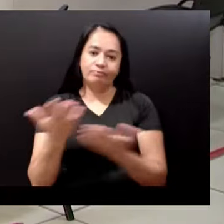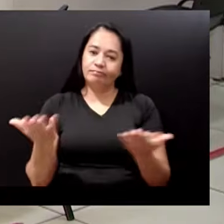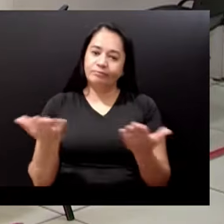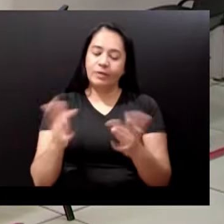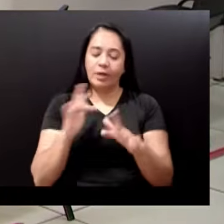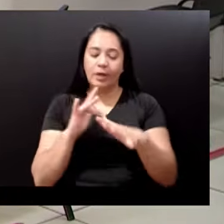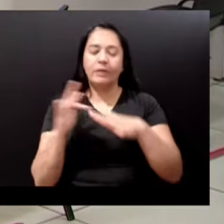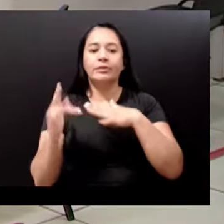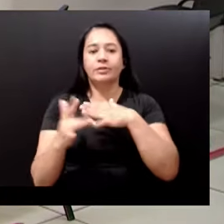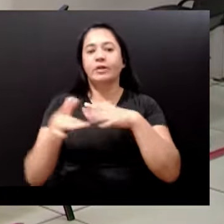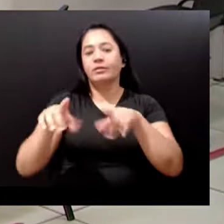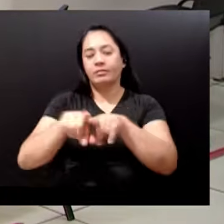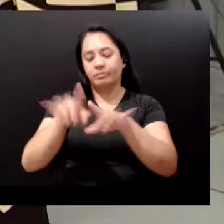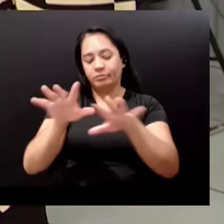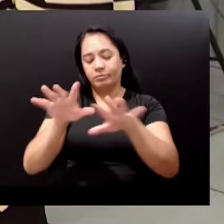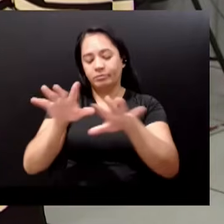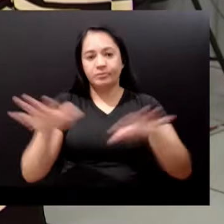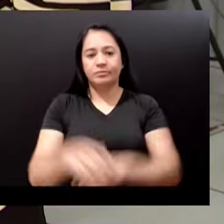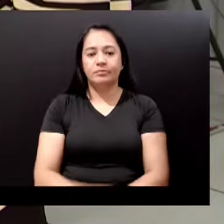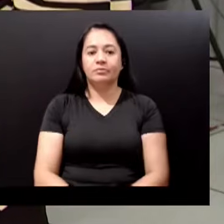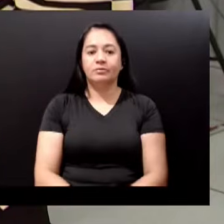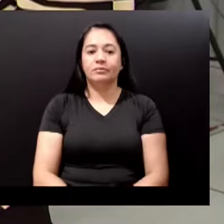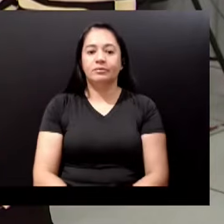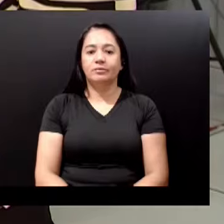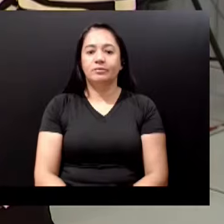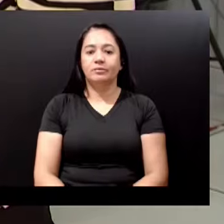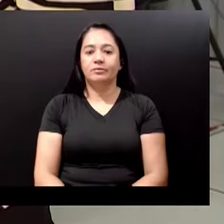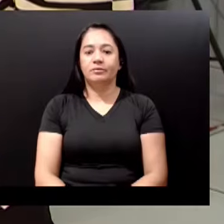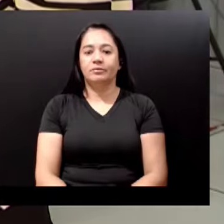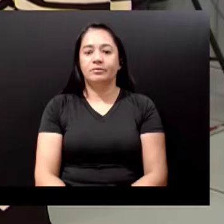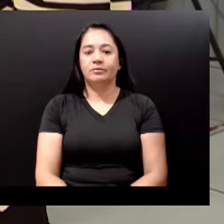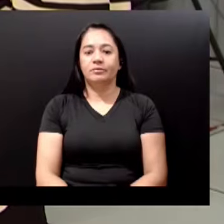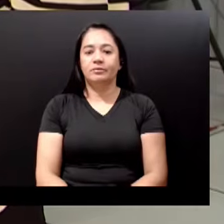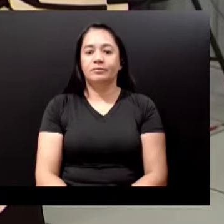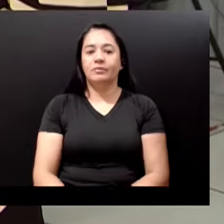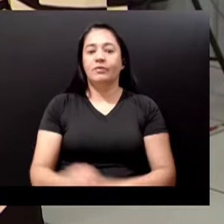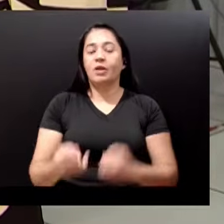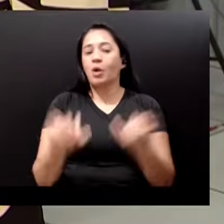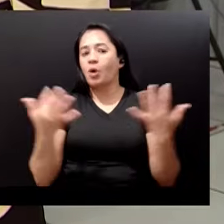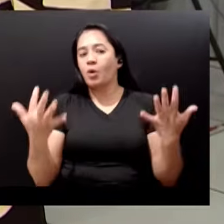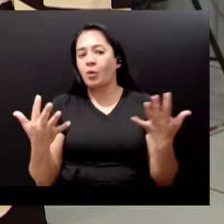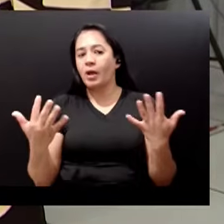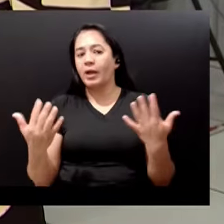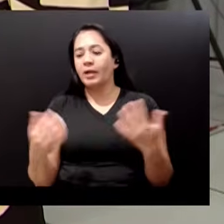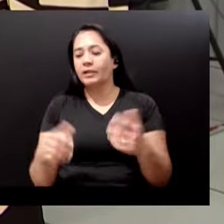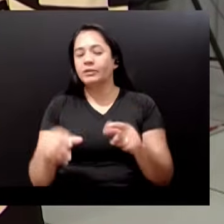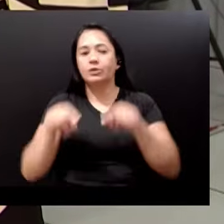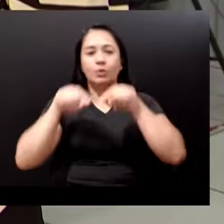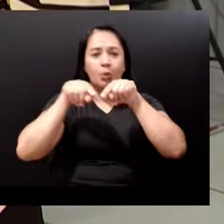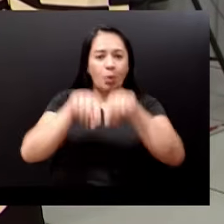geral. E quais são os parceiros que vocês contam hoje? Porque eu vi que tem cursos também de